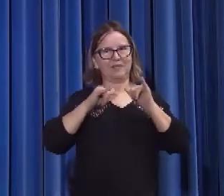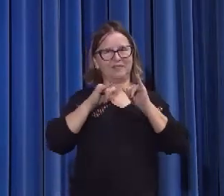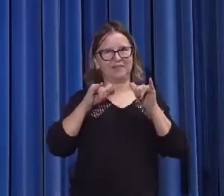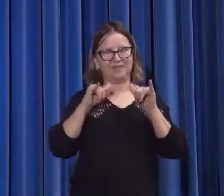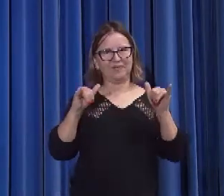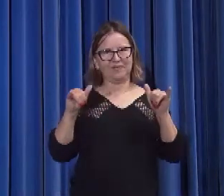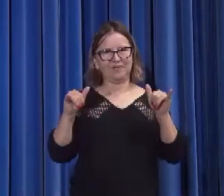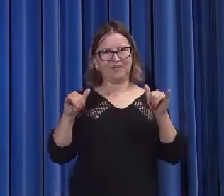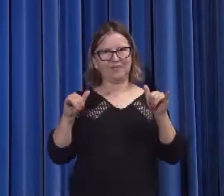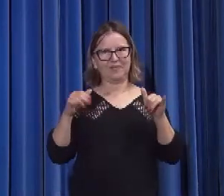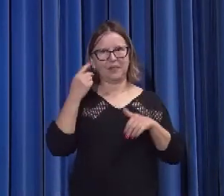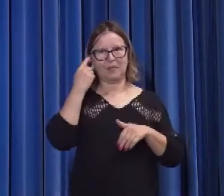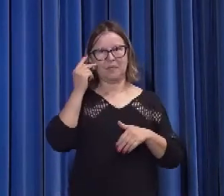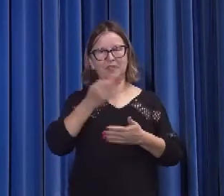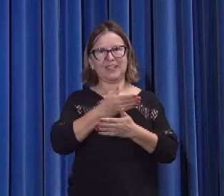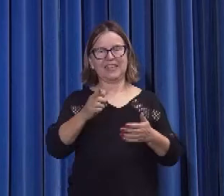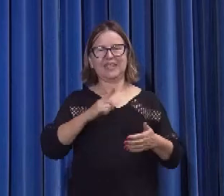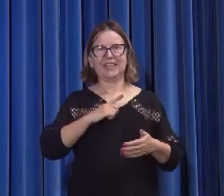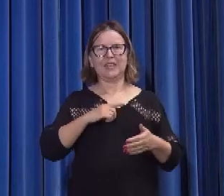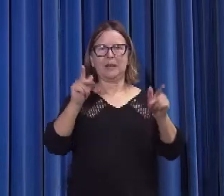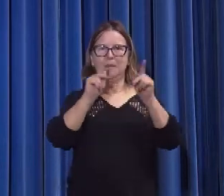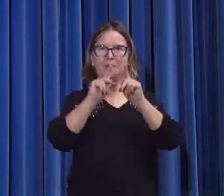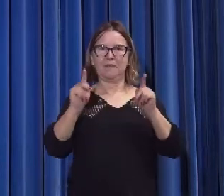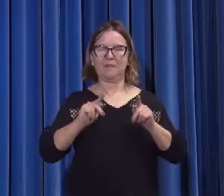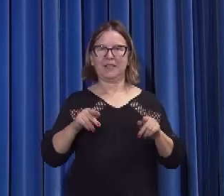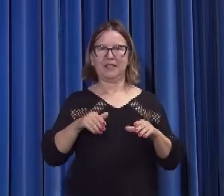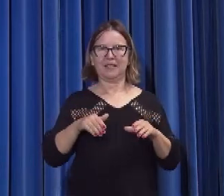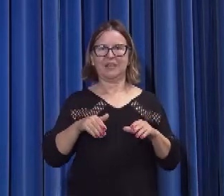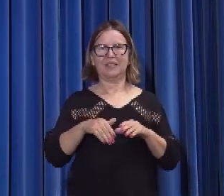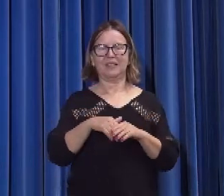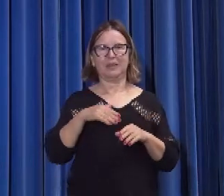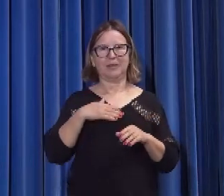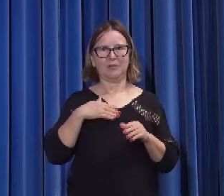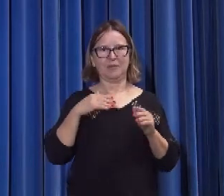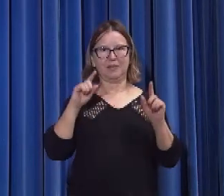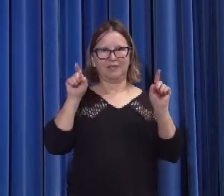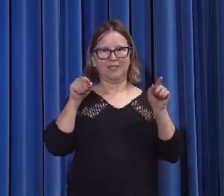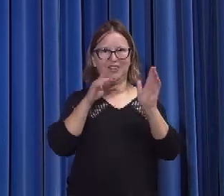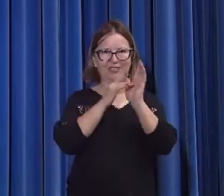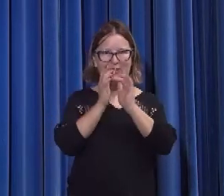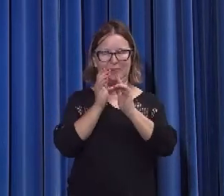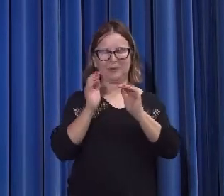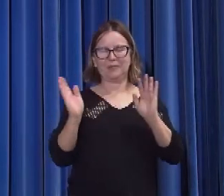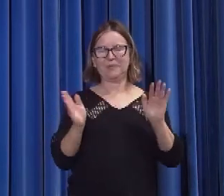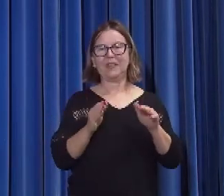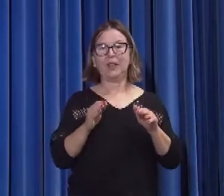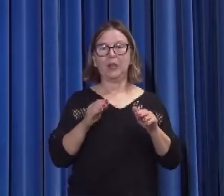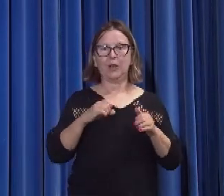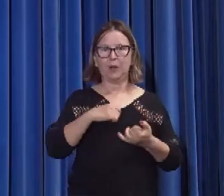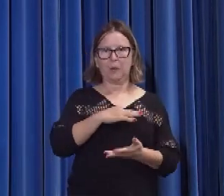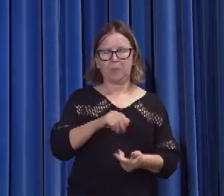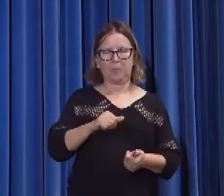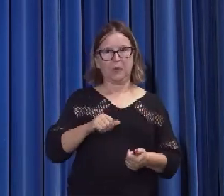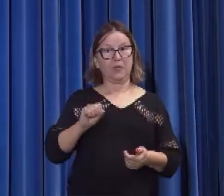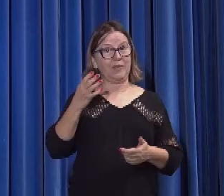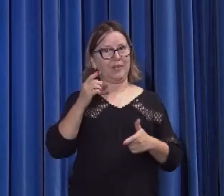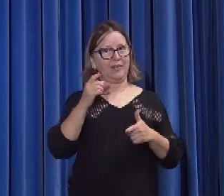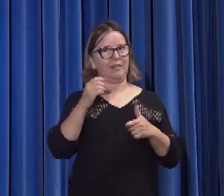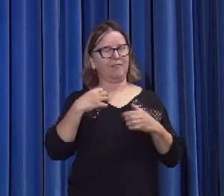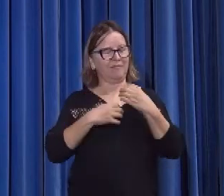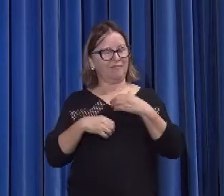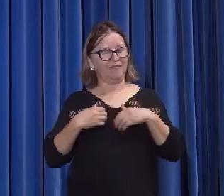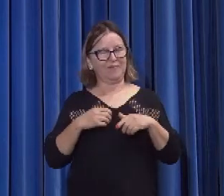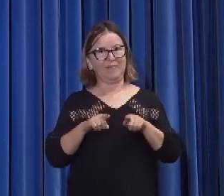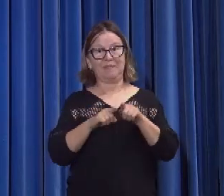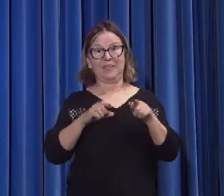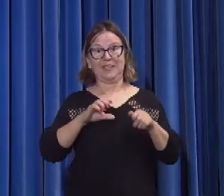dito, para que tenhais paz em mim. No mundo passais por aflições, mas tende bom ânimo, eu